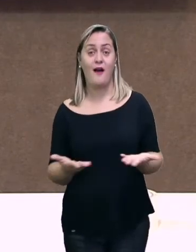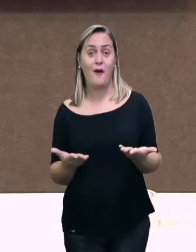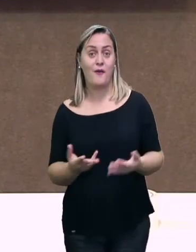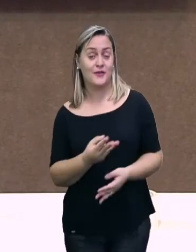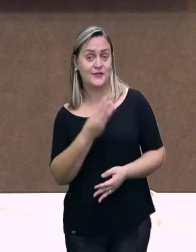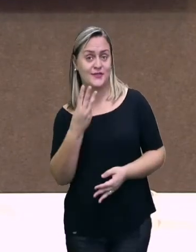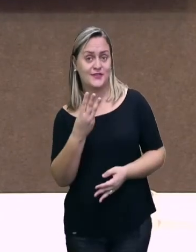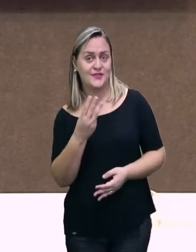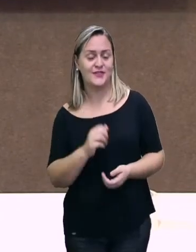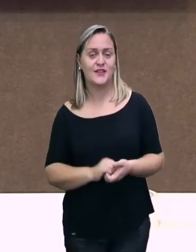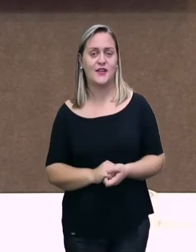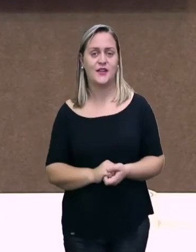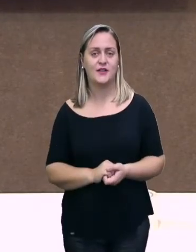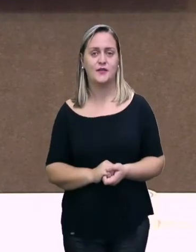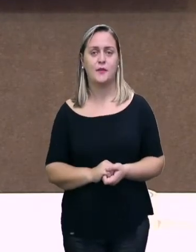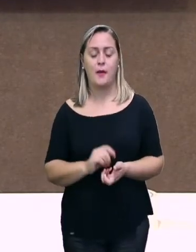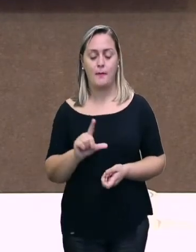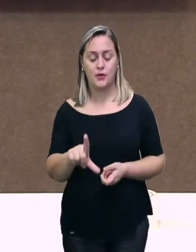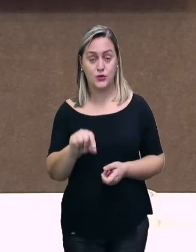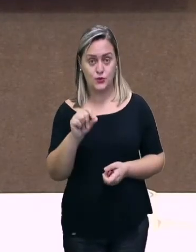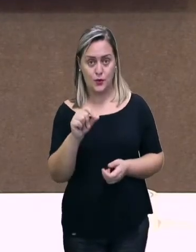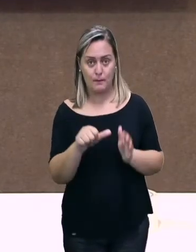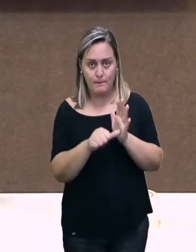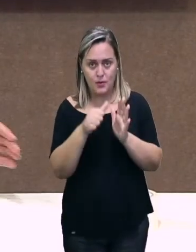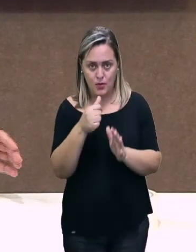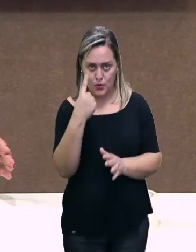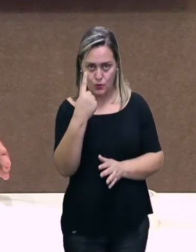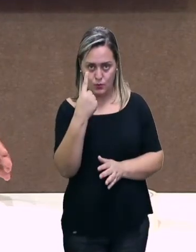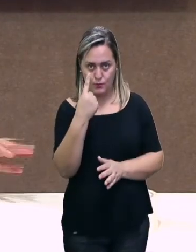lá. Opa, joguei só quatro.